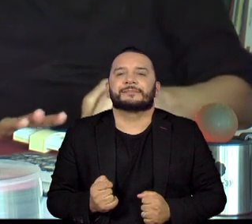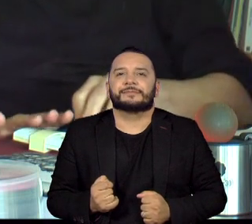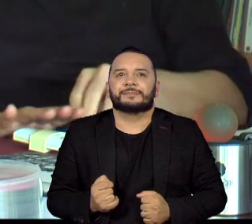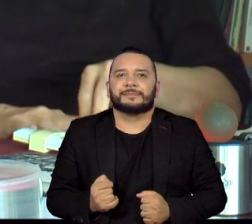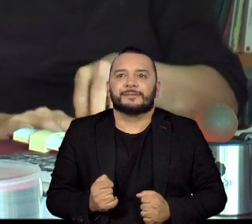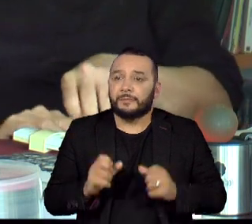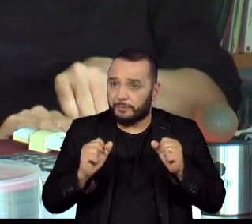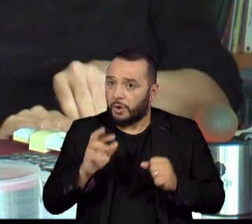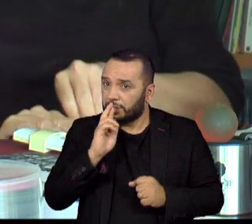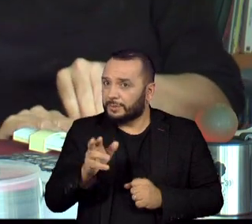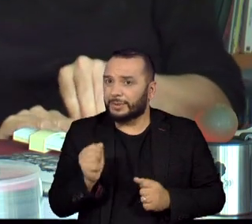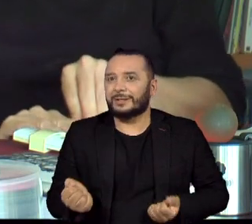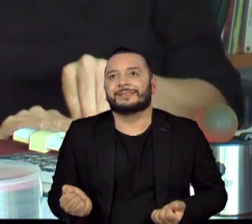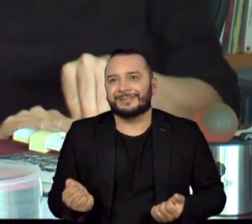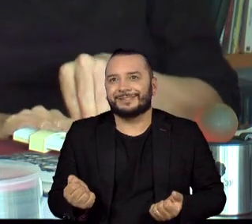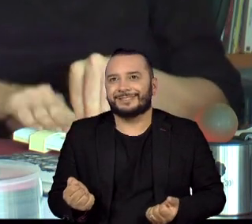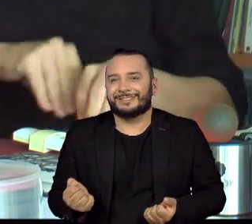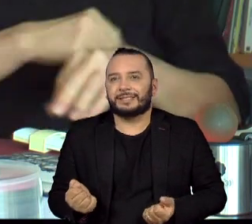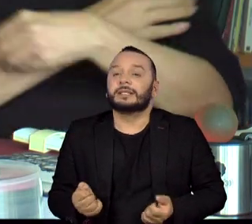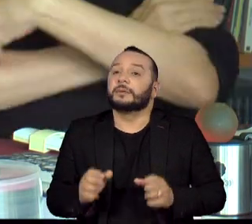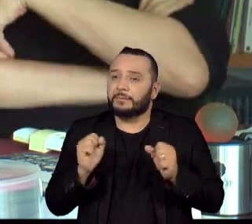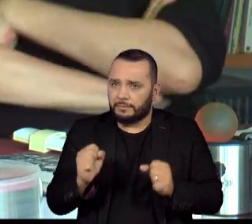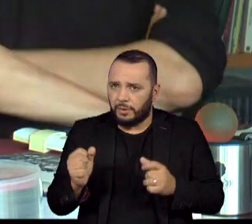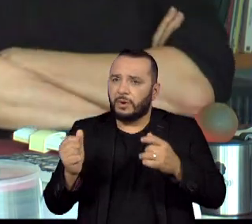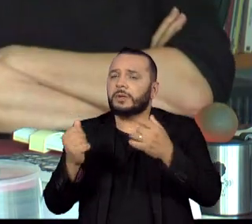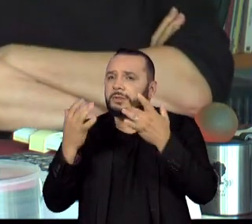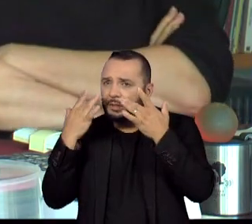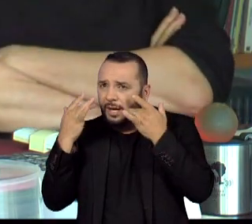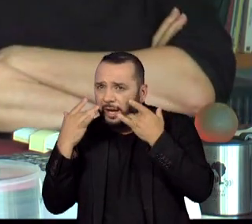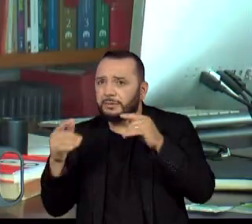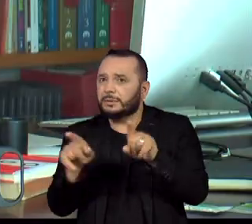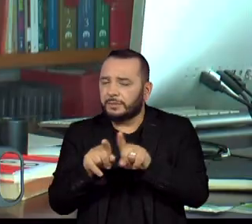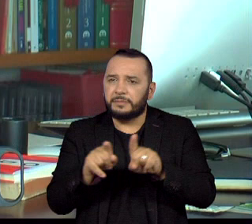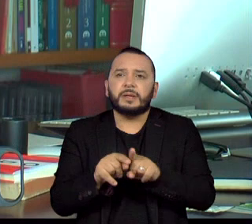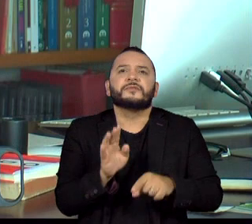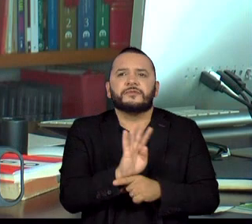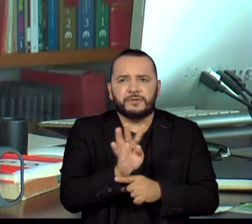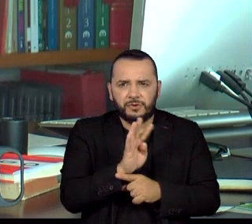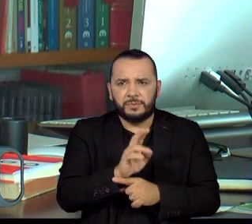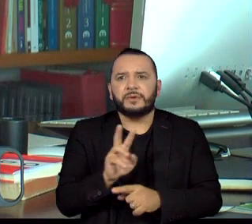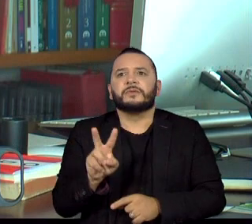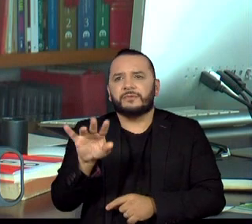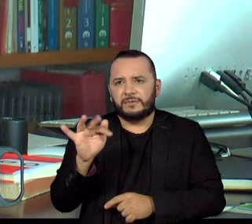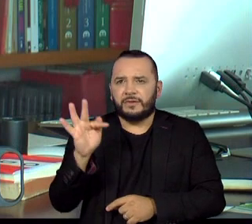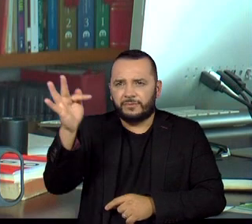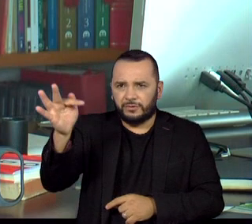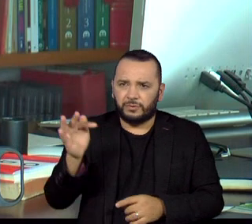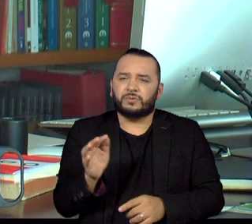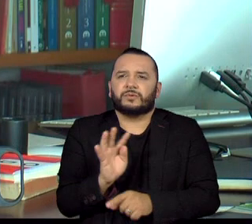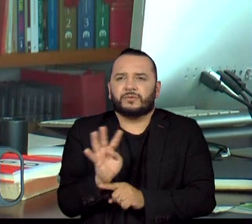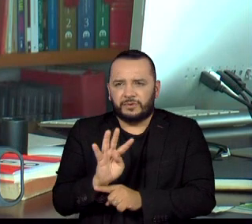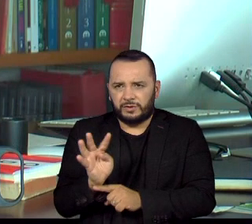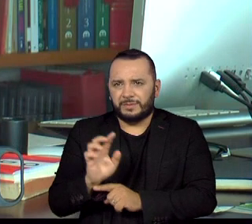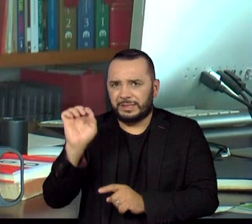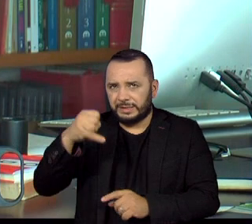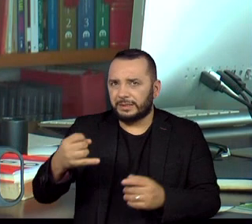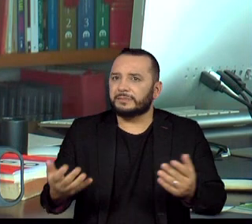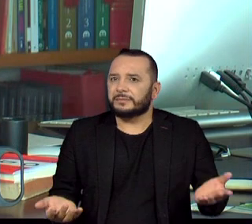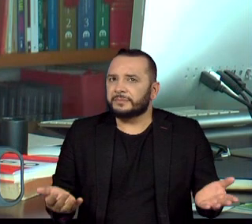Cada um pode responder um. Acho que pode virar as duas coisas. Ele deve virar um filme, espero que vire um filme, pode virar um